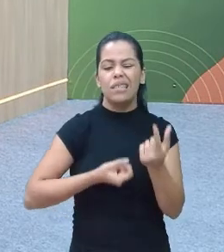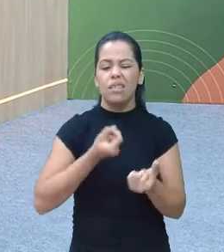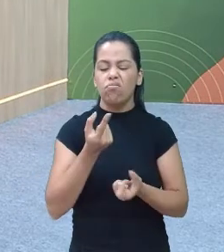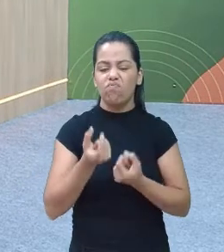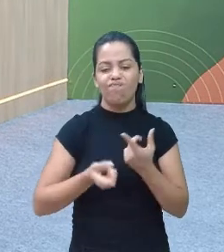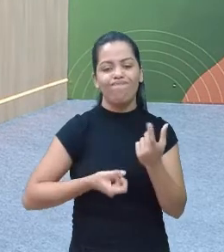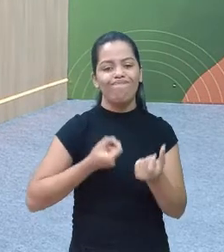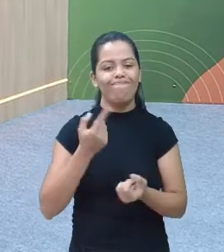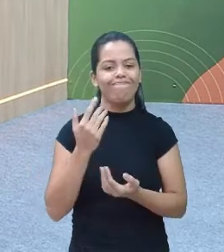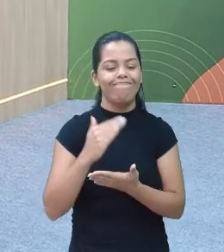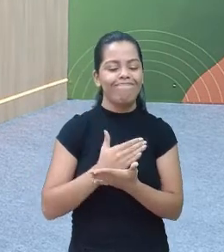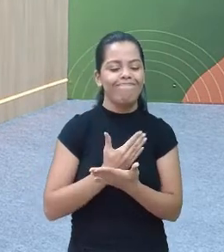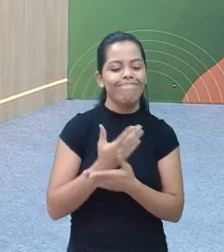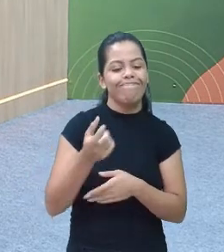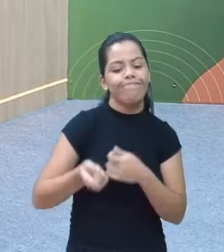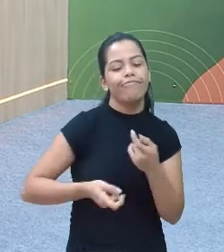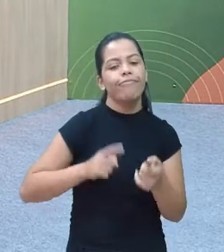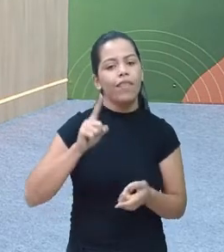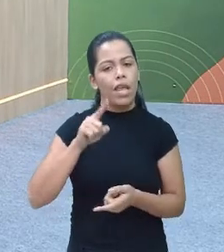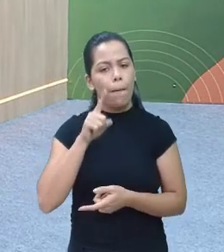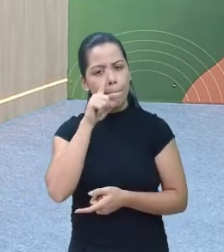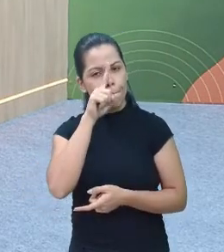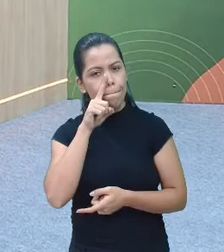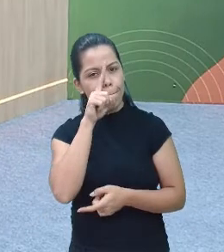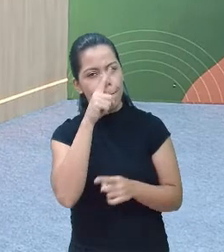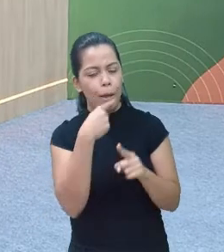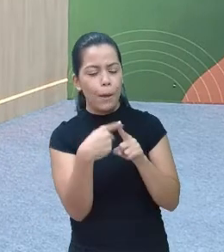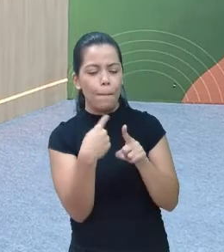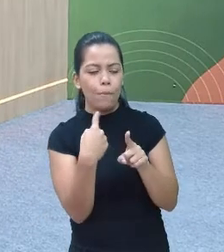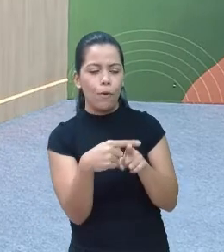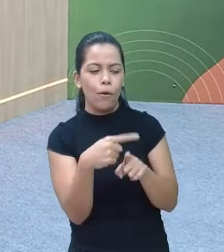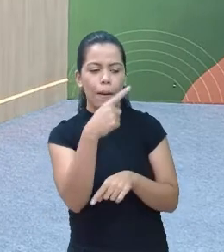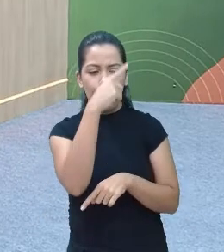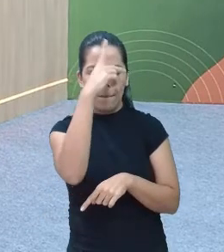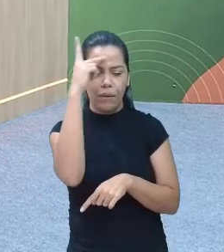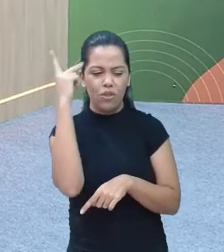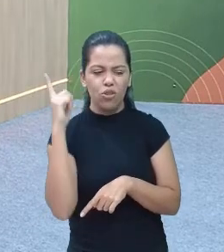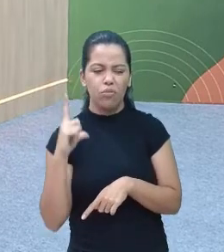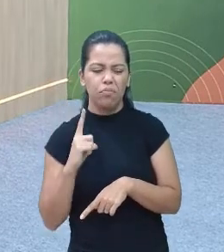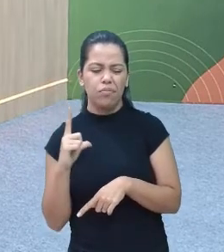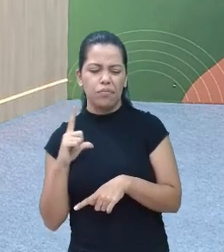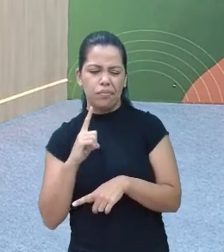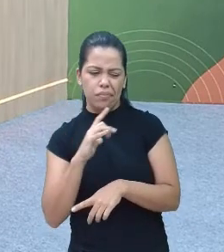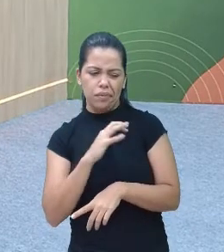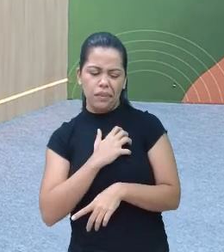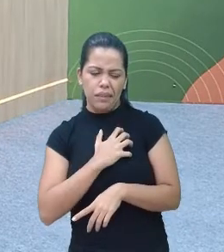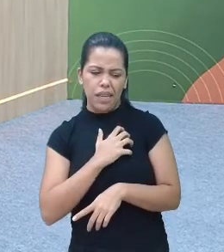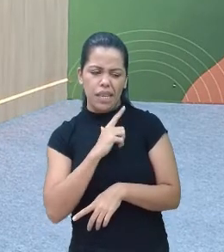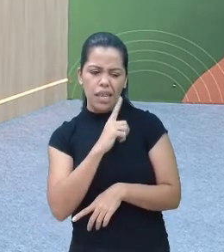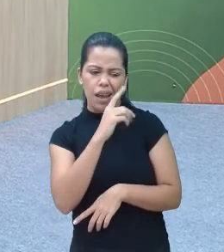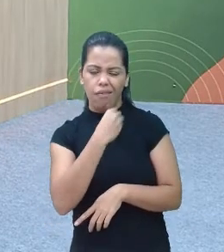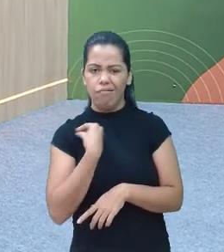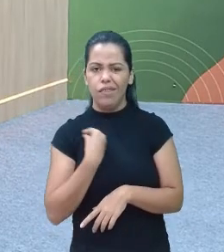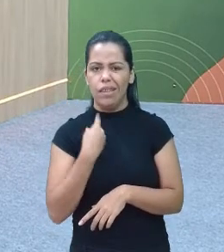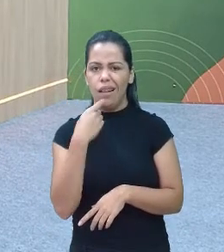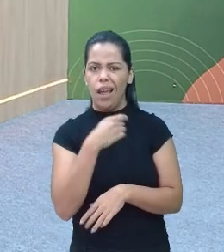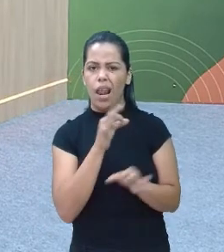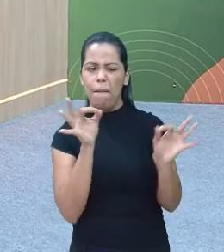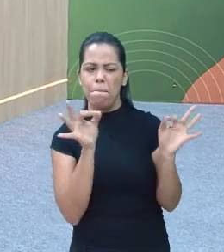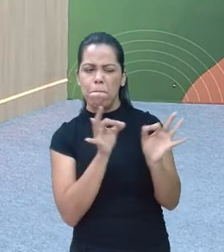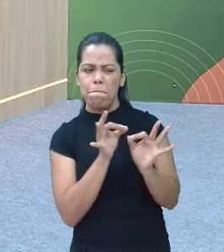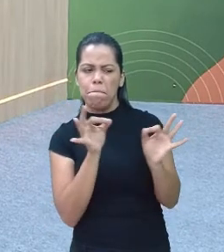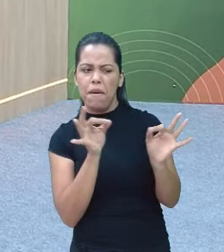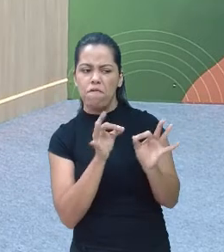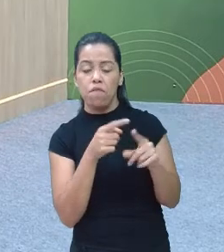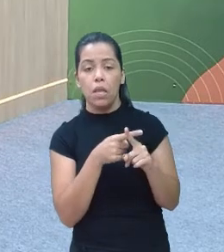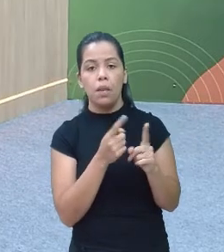sensação de que a vida dessa pessoa é perfeita. E a gente precisa ter em mente de que o influencer é também uma pessoa de